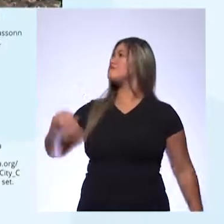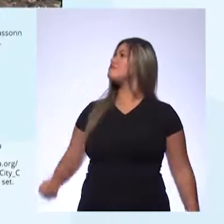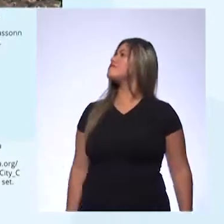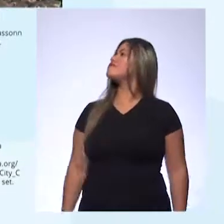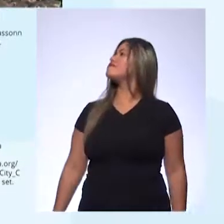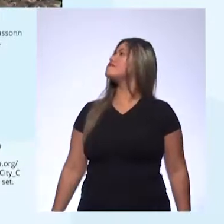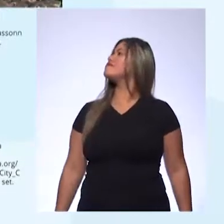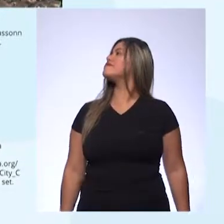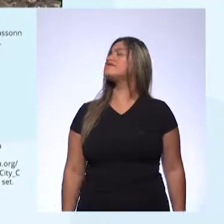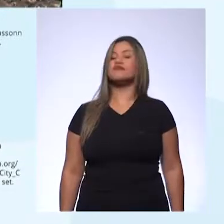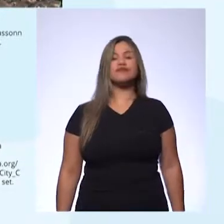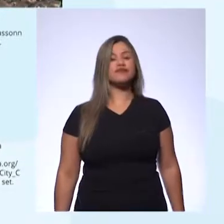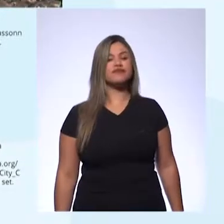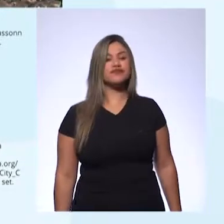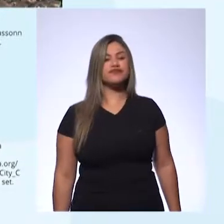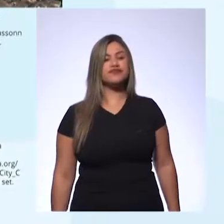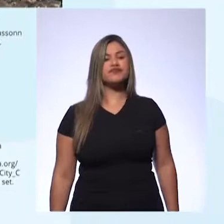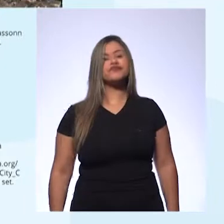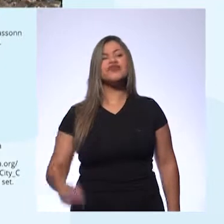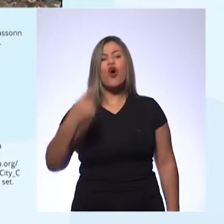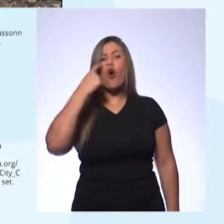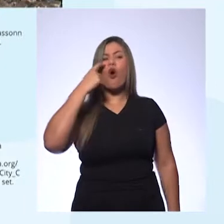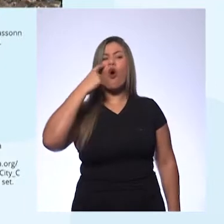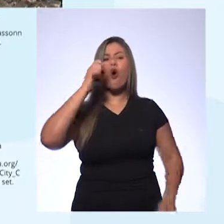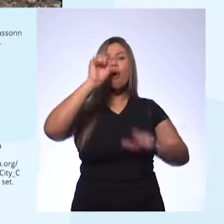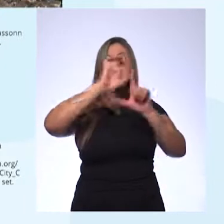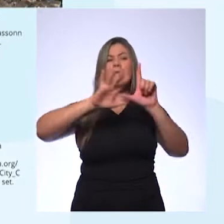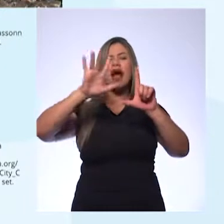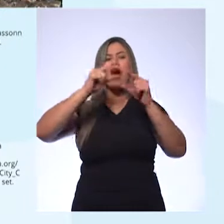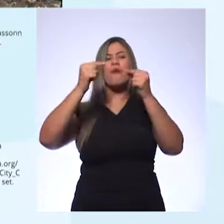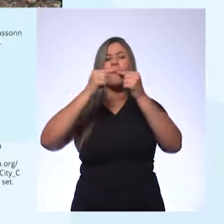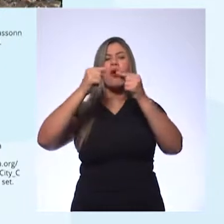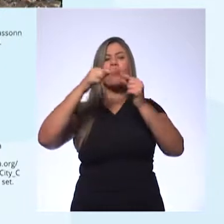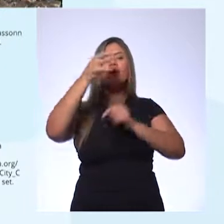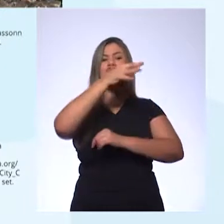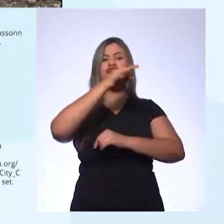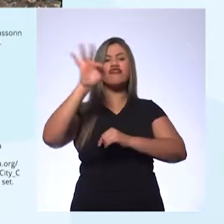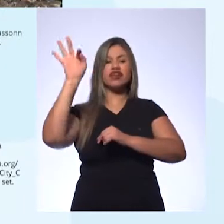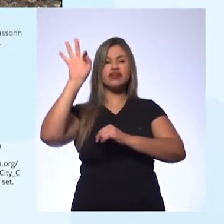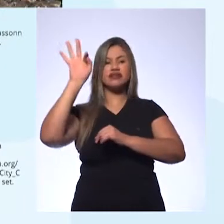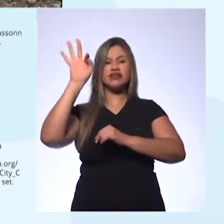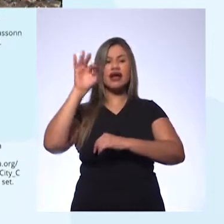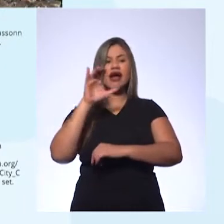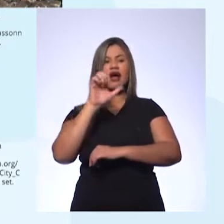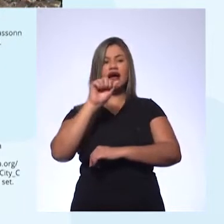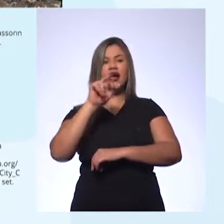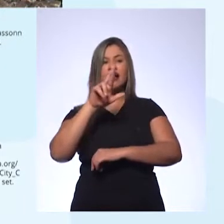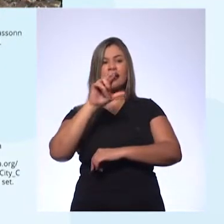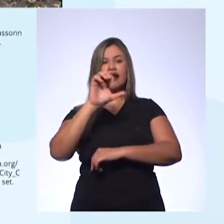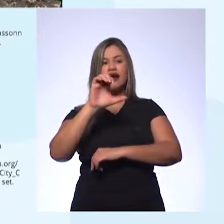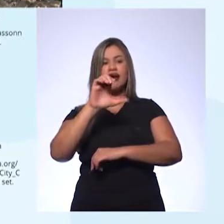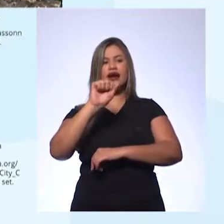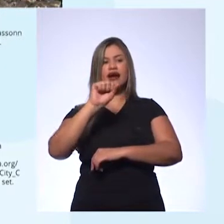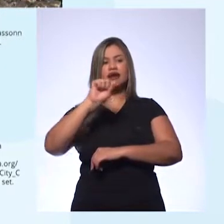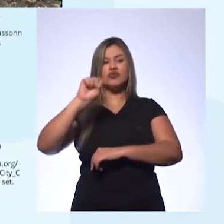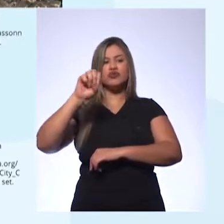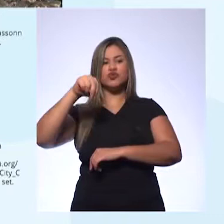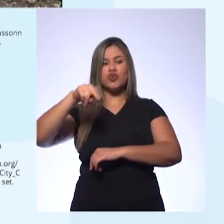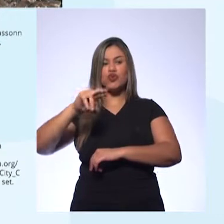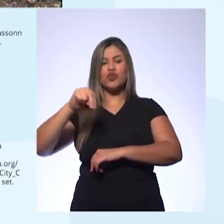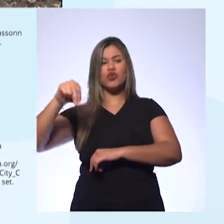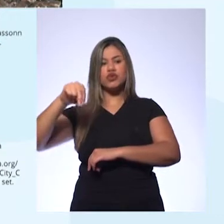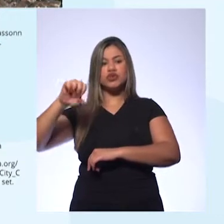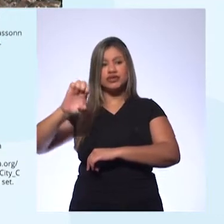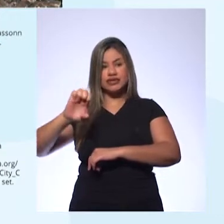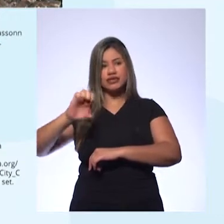observação aqui se situando olha essa imagem que é da França carcassonne na França percebam que